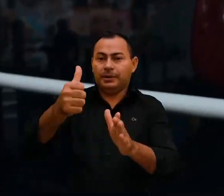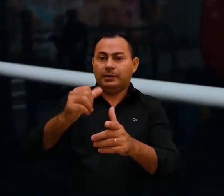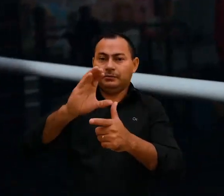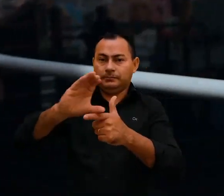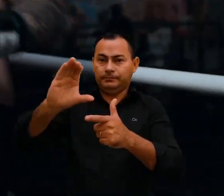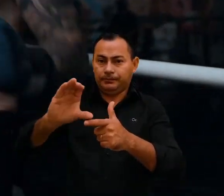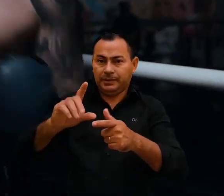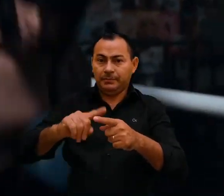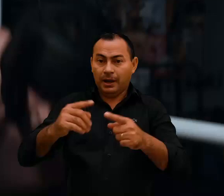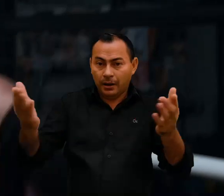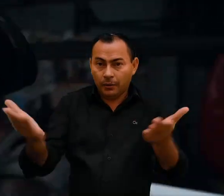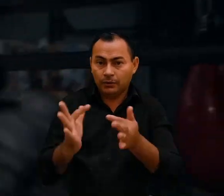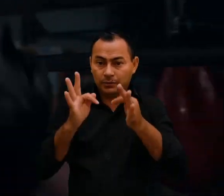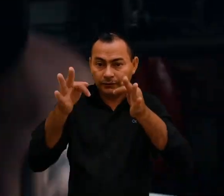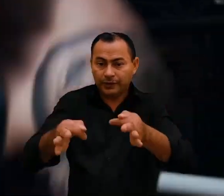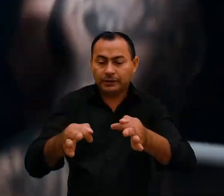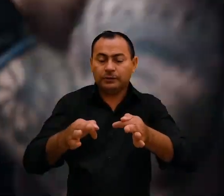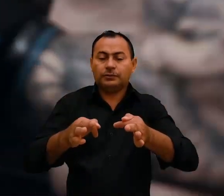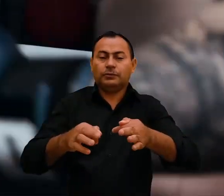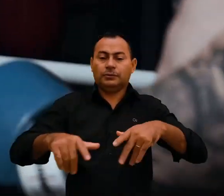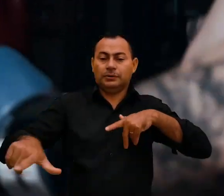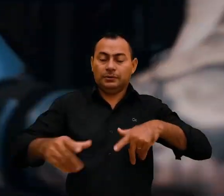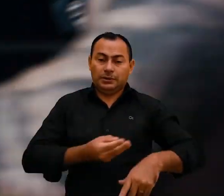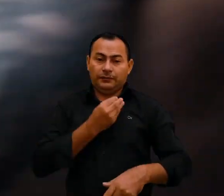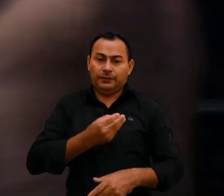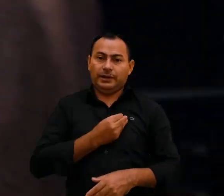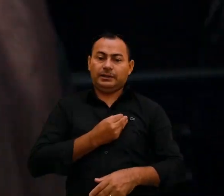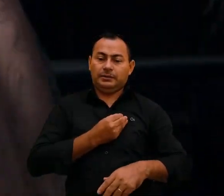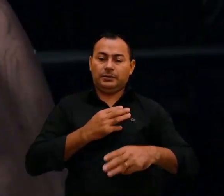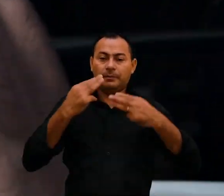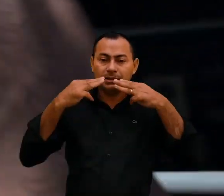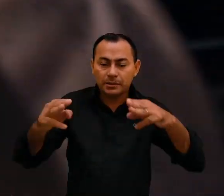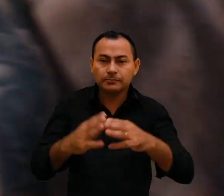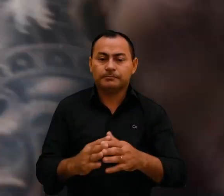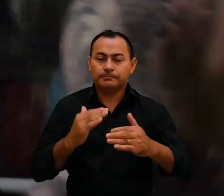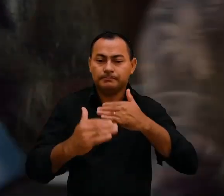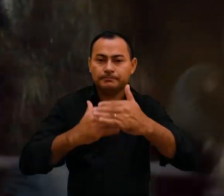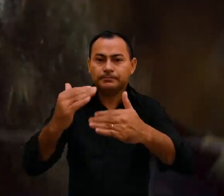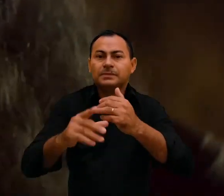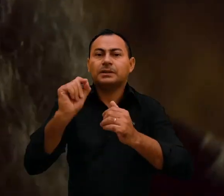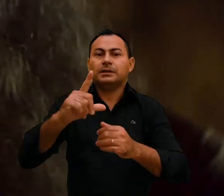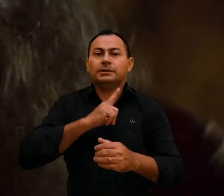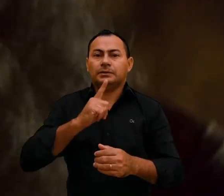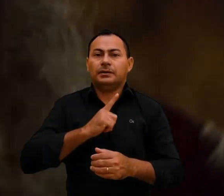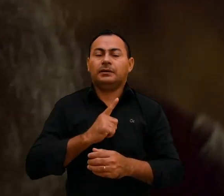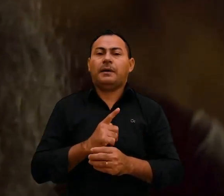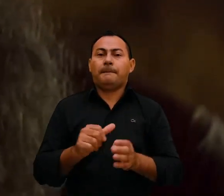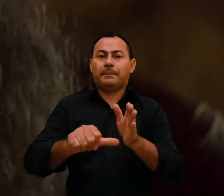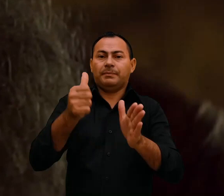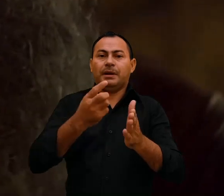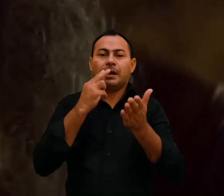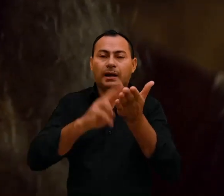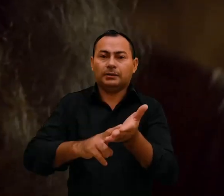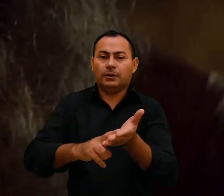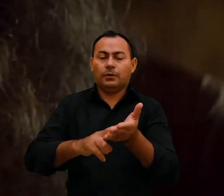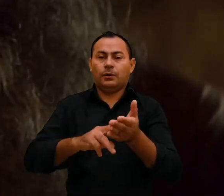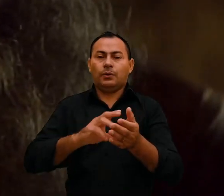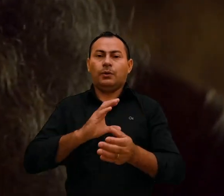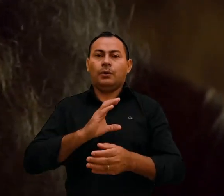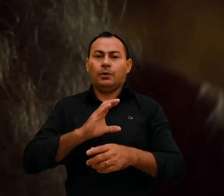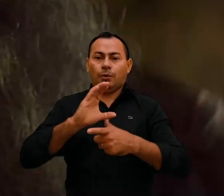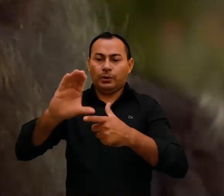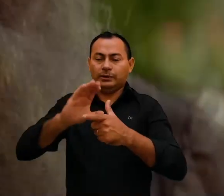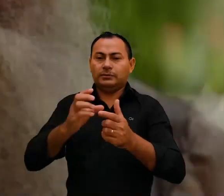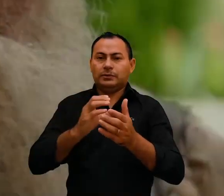Coríntios é mas agora no final do seu ministério da sua vida numa sequência do que tinha dito na primeira